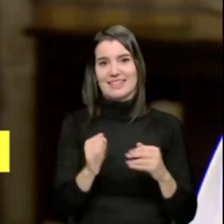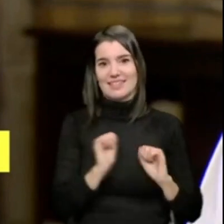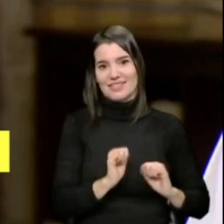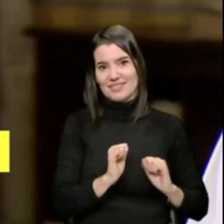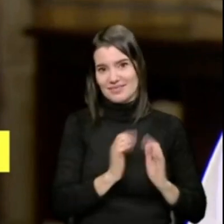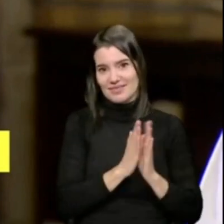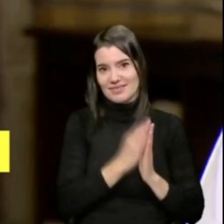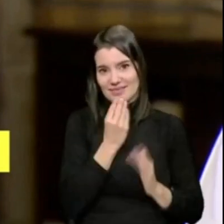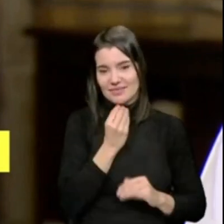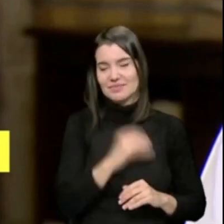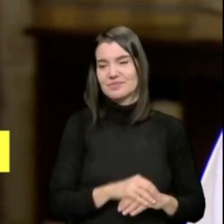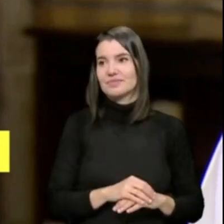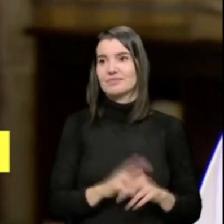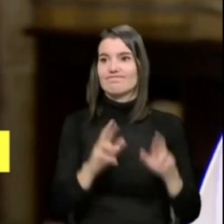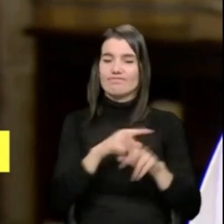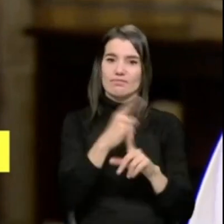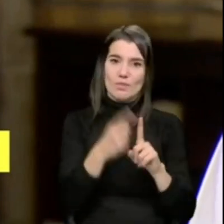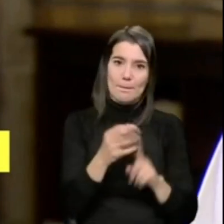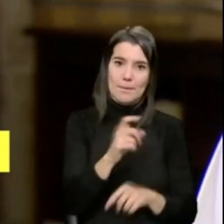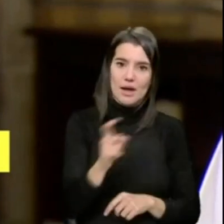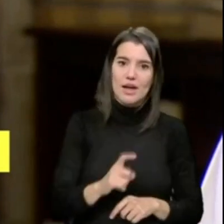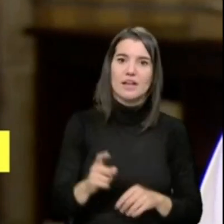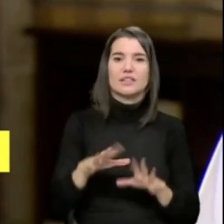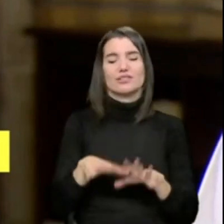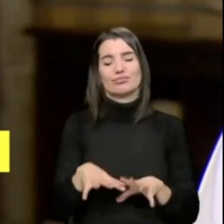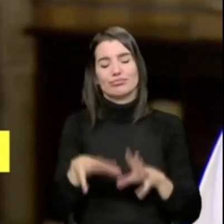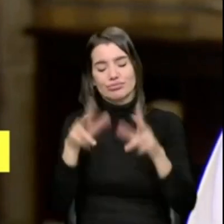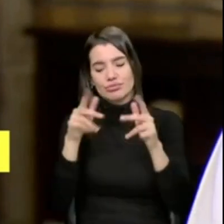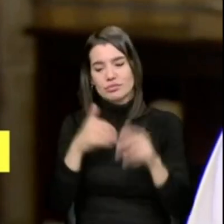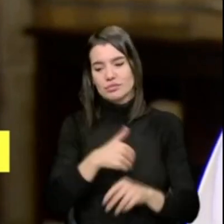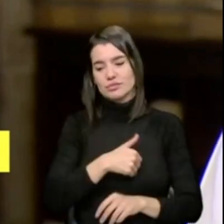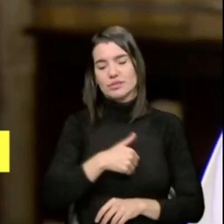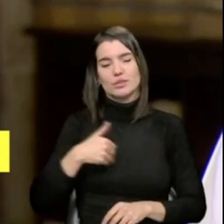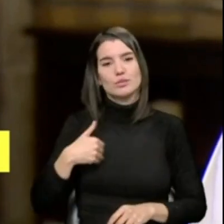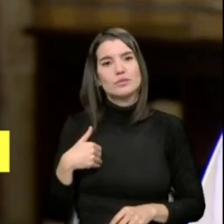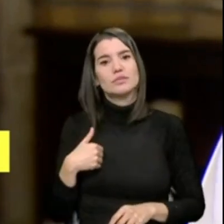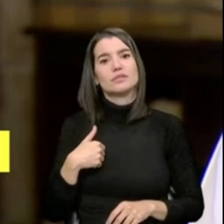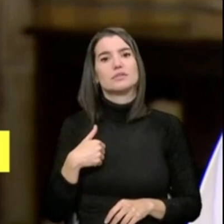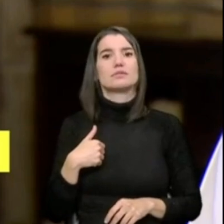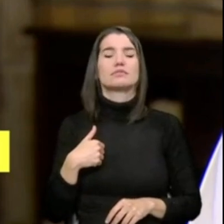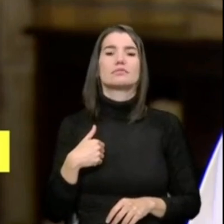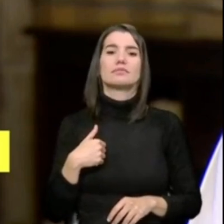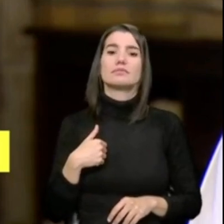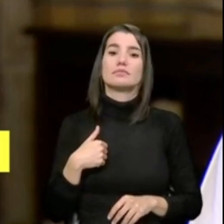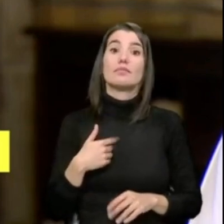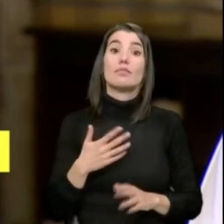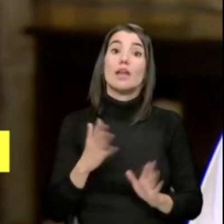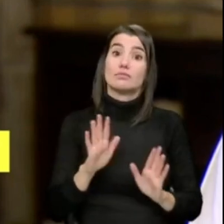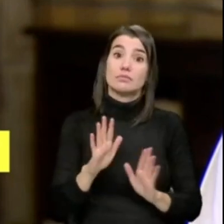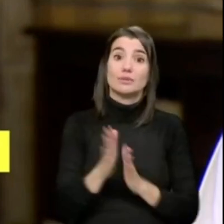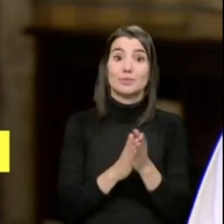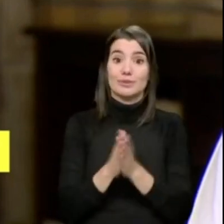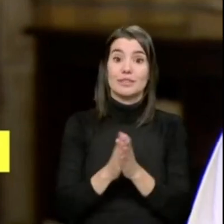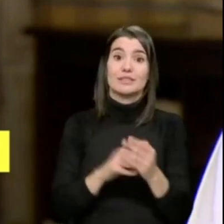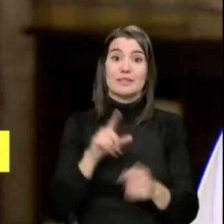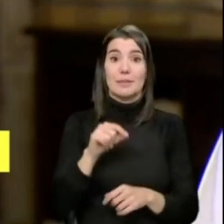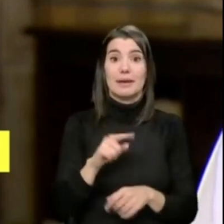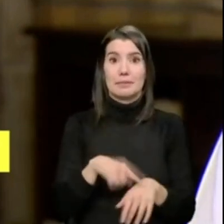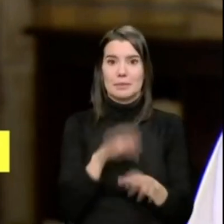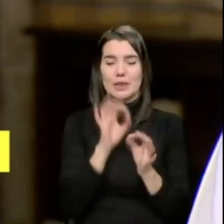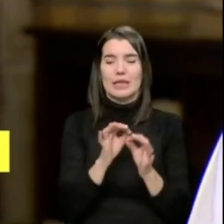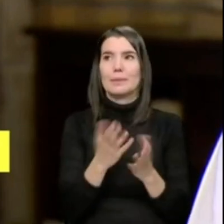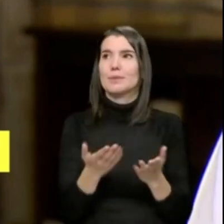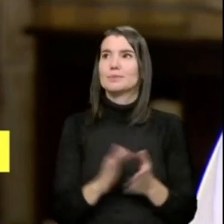seja realmente um ano de paz, de prosperidade, de saúde e aproveitando este pouco tempo que